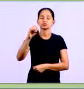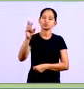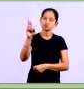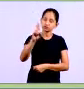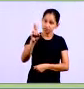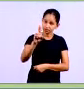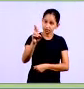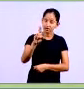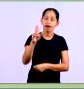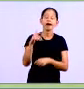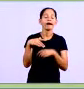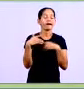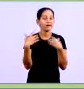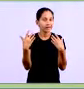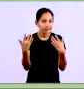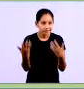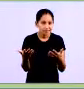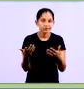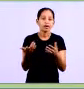mercadoria antes